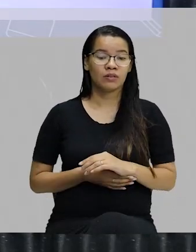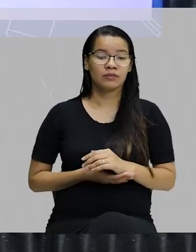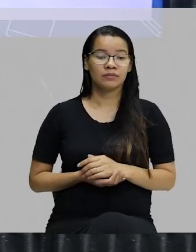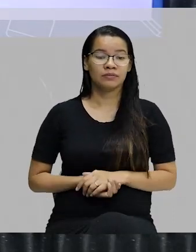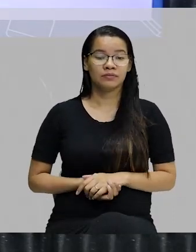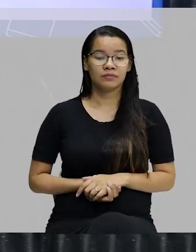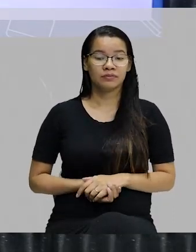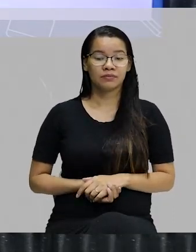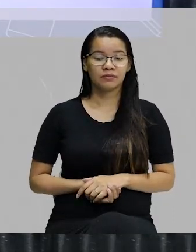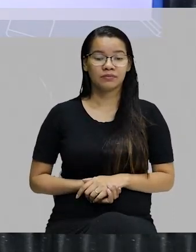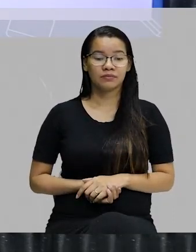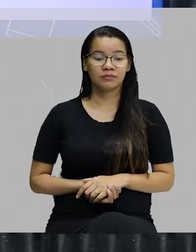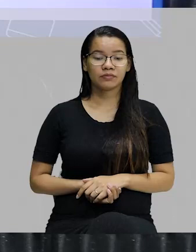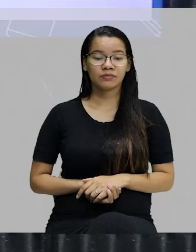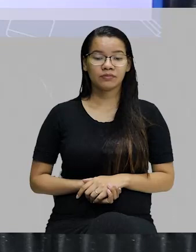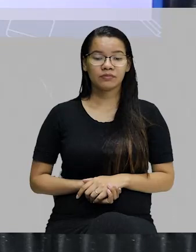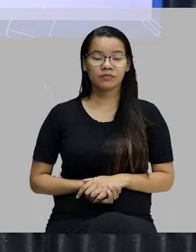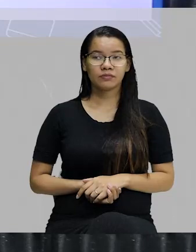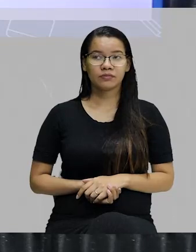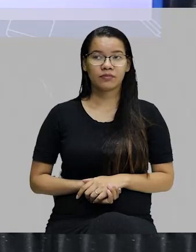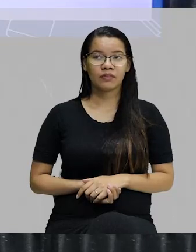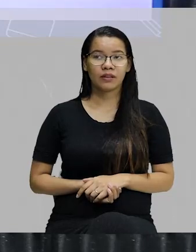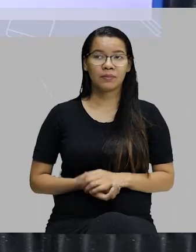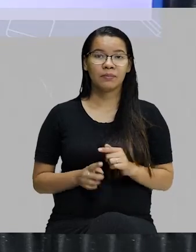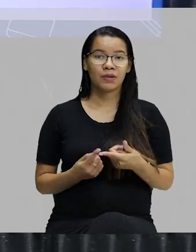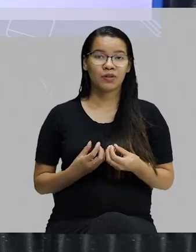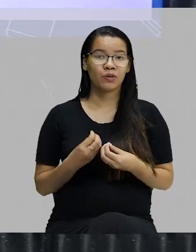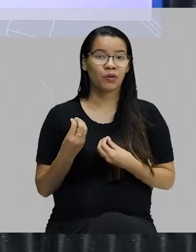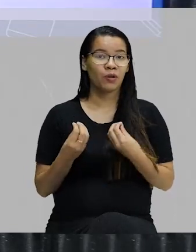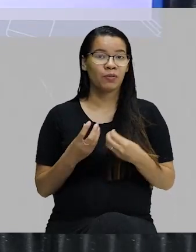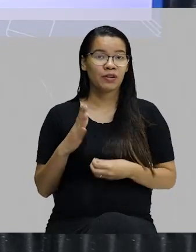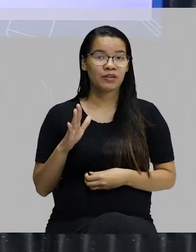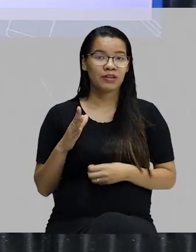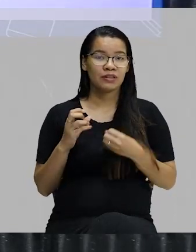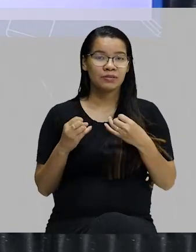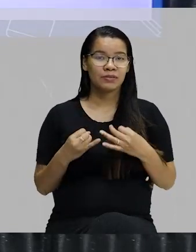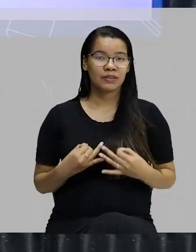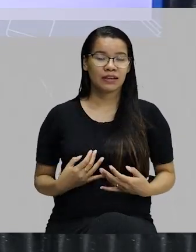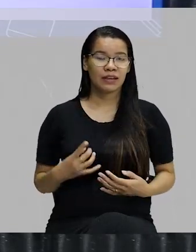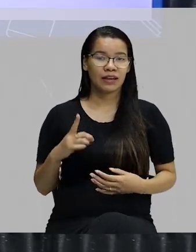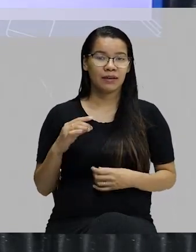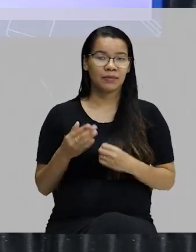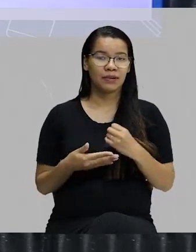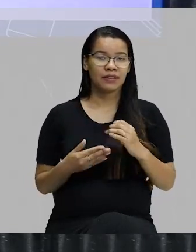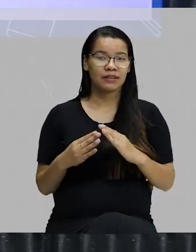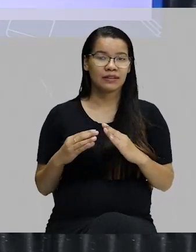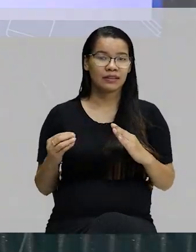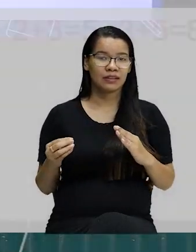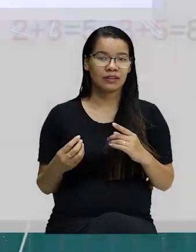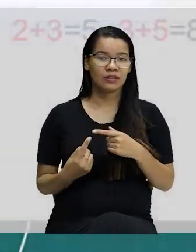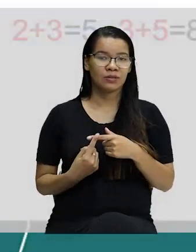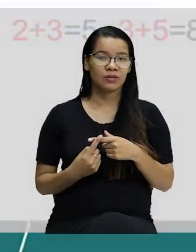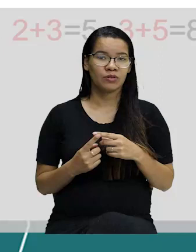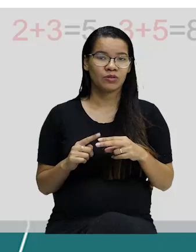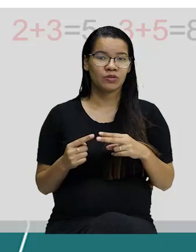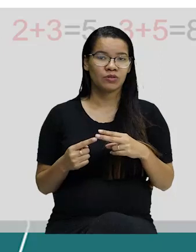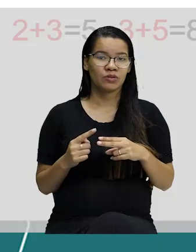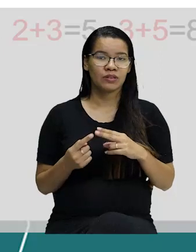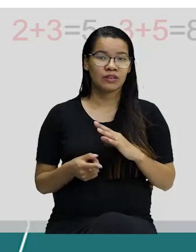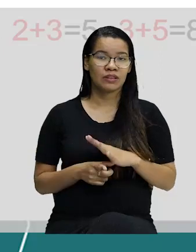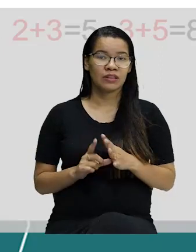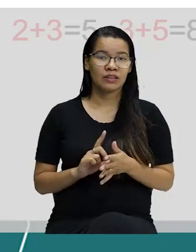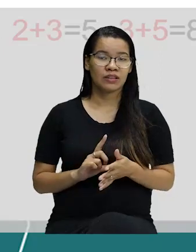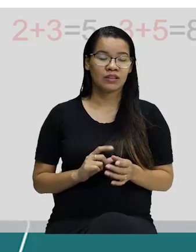depende muito de como você pronuncia, tá? Mas, como eu disse para você, ela é baseada na soma dos dois elementos anteriores, né? O